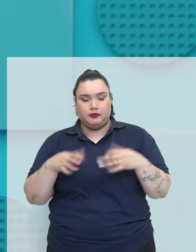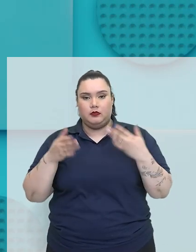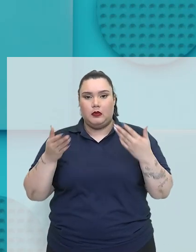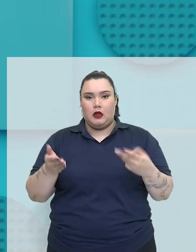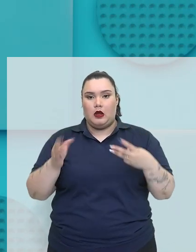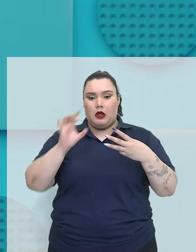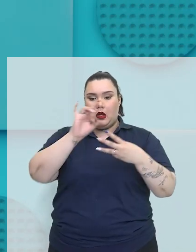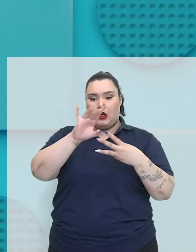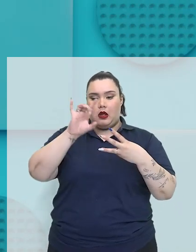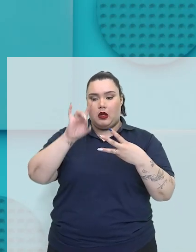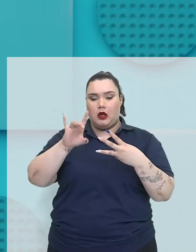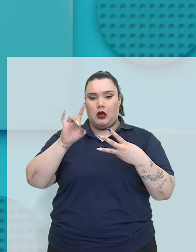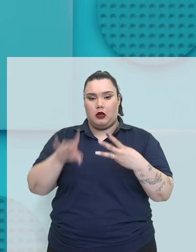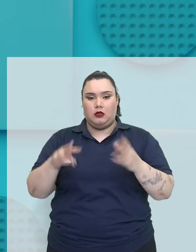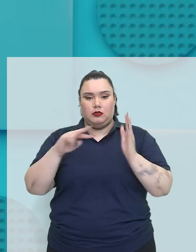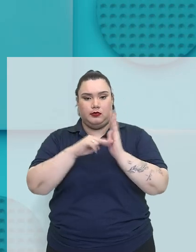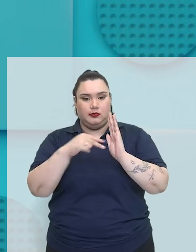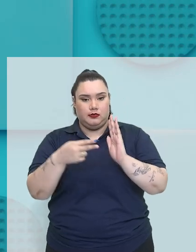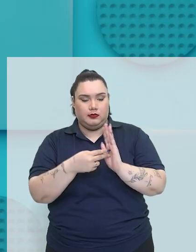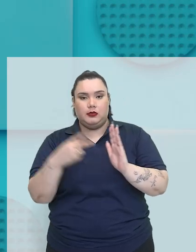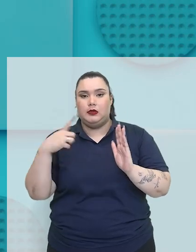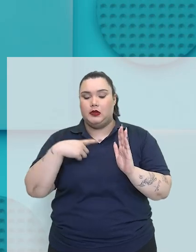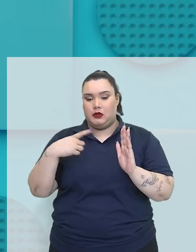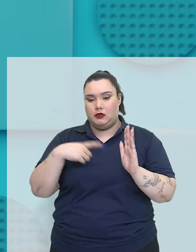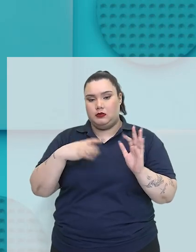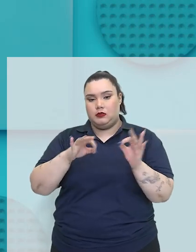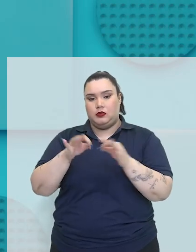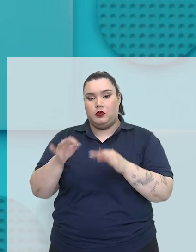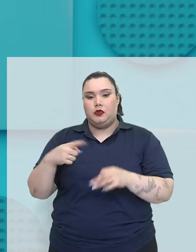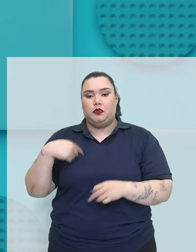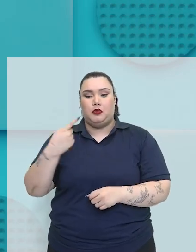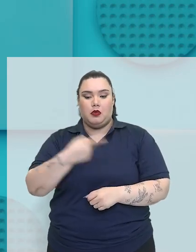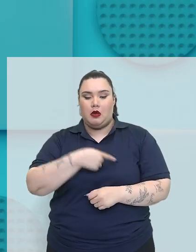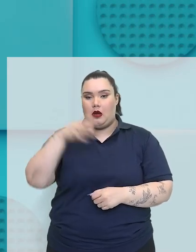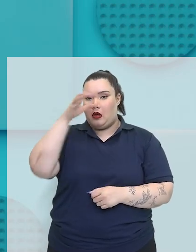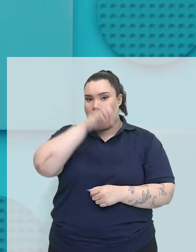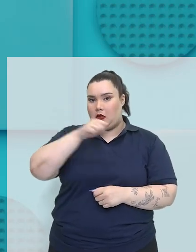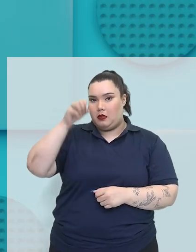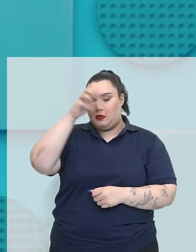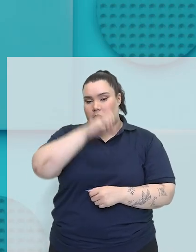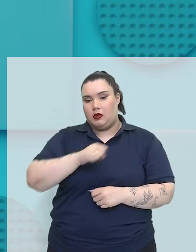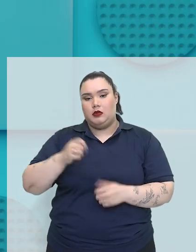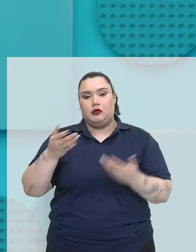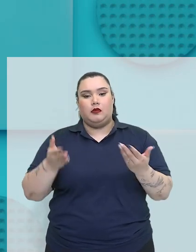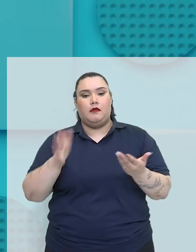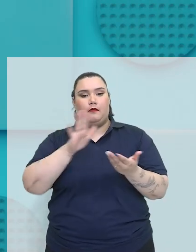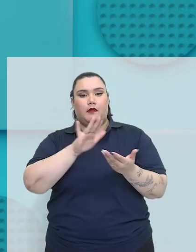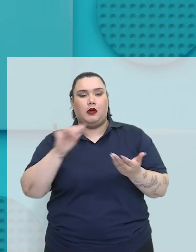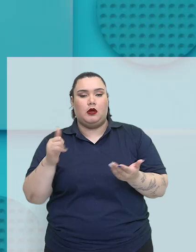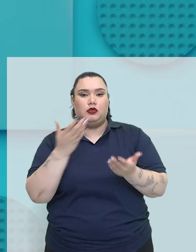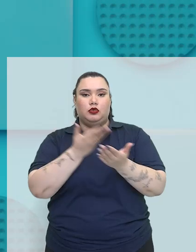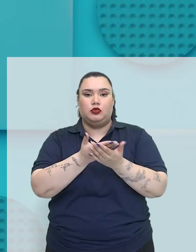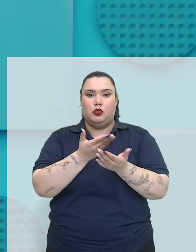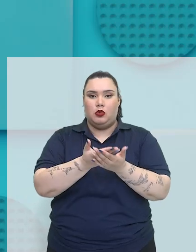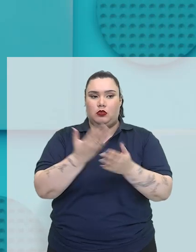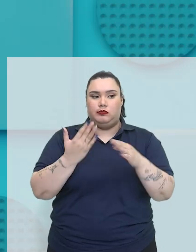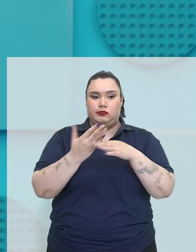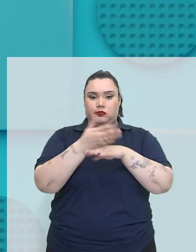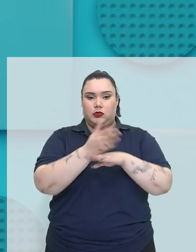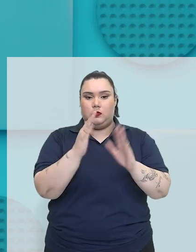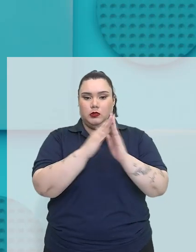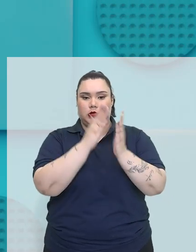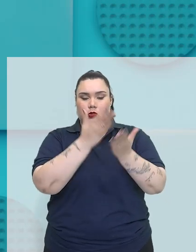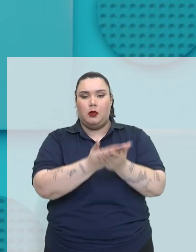para cada uma delas tem um significado. Então, a gente aprende isso quando vai para a escola, né? A